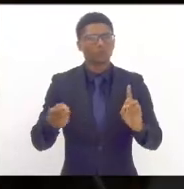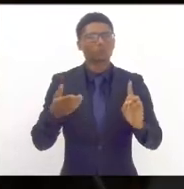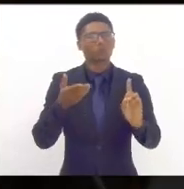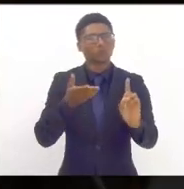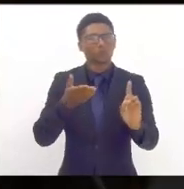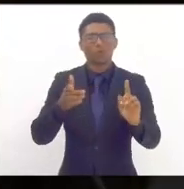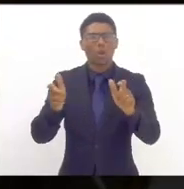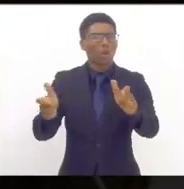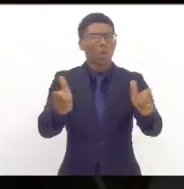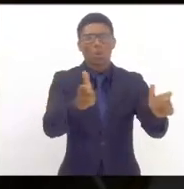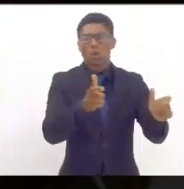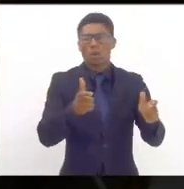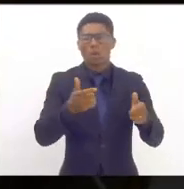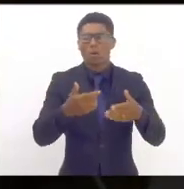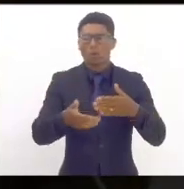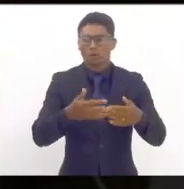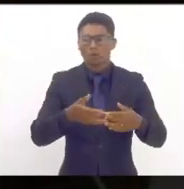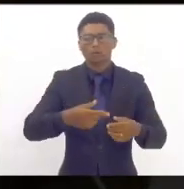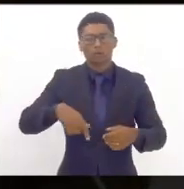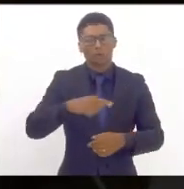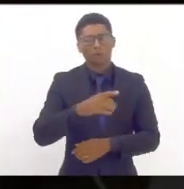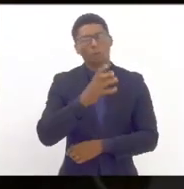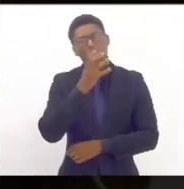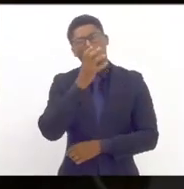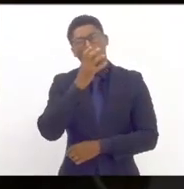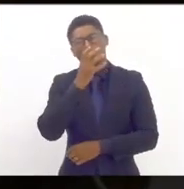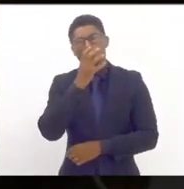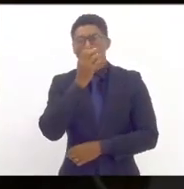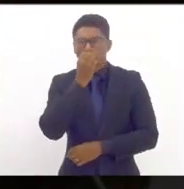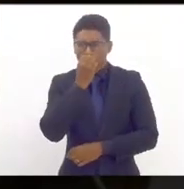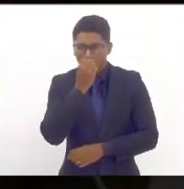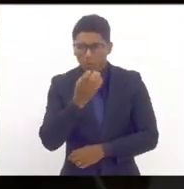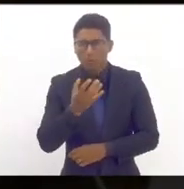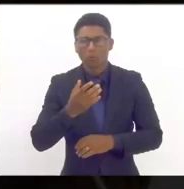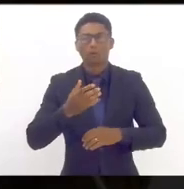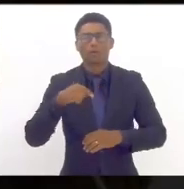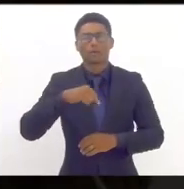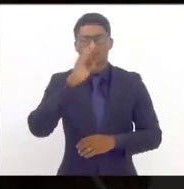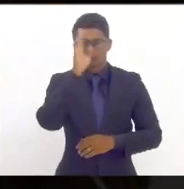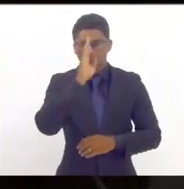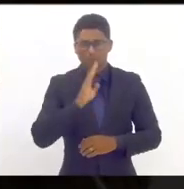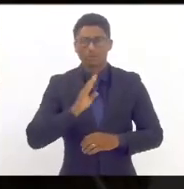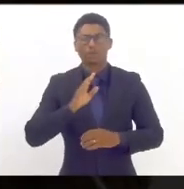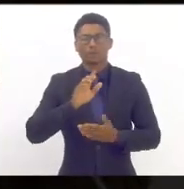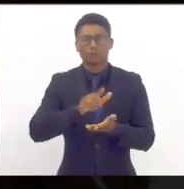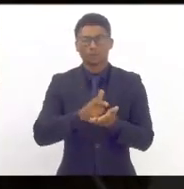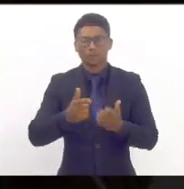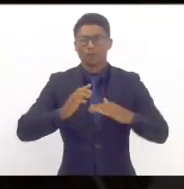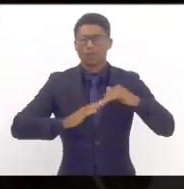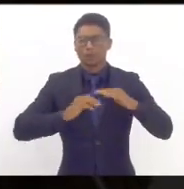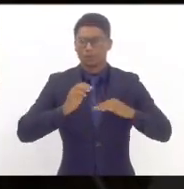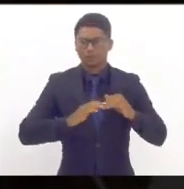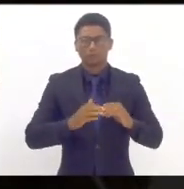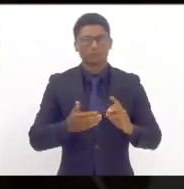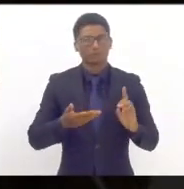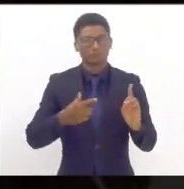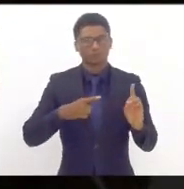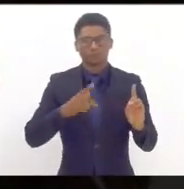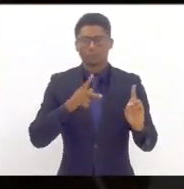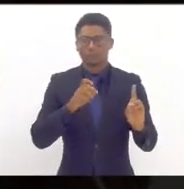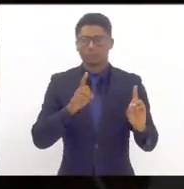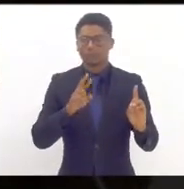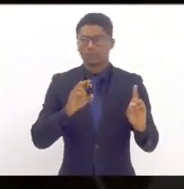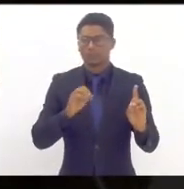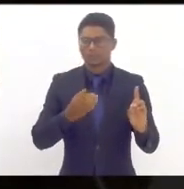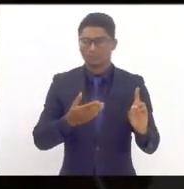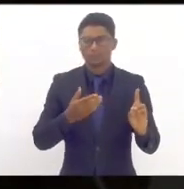esteja, te admirando e dizendo, né, que bom que existe a imprensa brasileira e que na imprensa brasileira existe Pedro